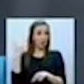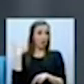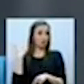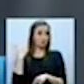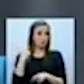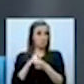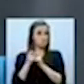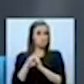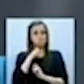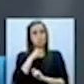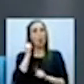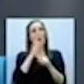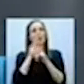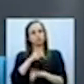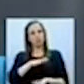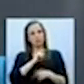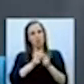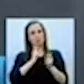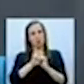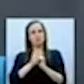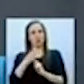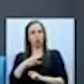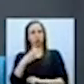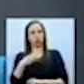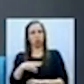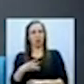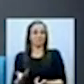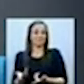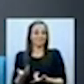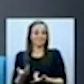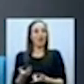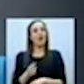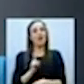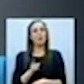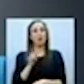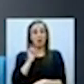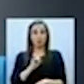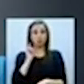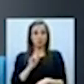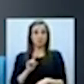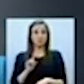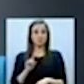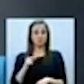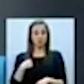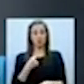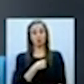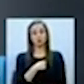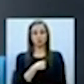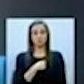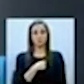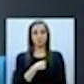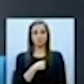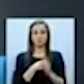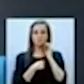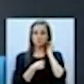foram alteradas. Há outras áreas que já foram alteradas 2, 3 e 4 vezes desde então. E, por isso, era importante que nós